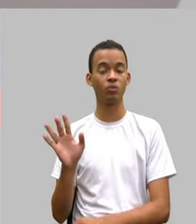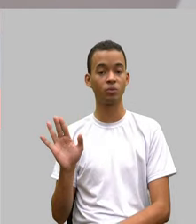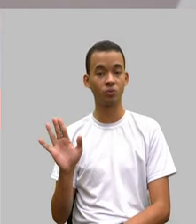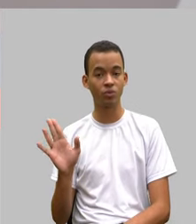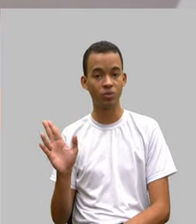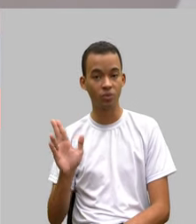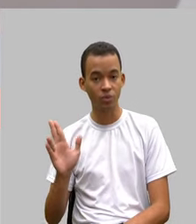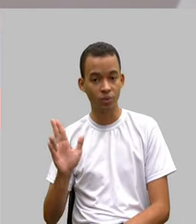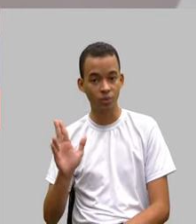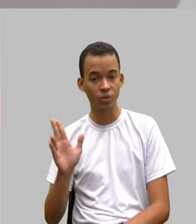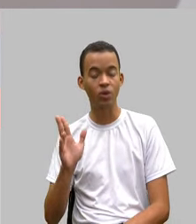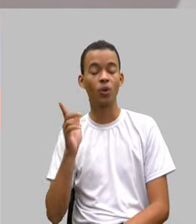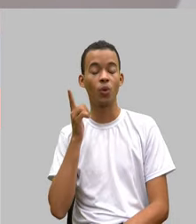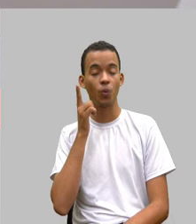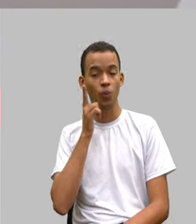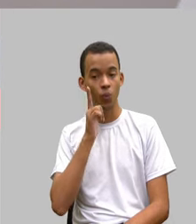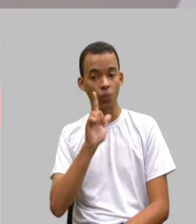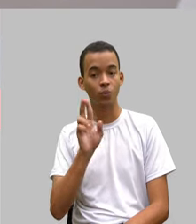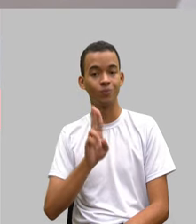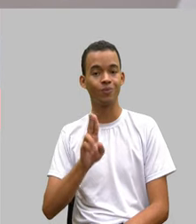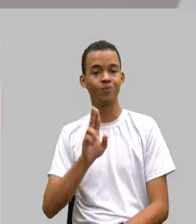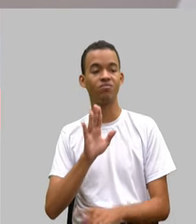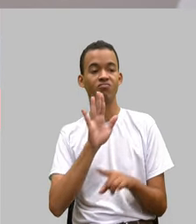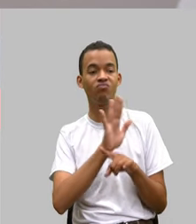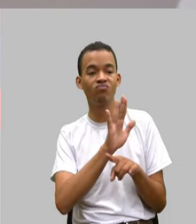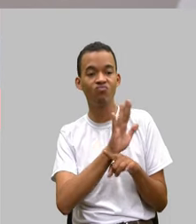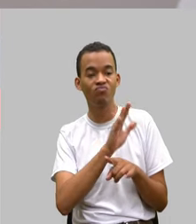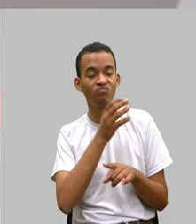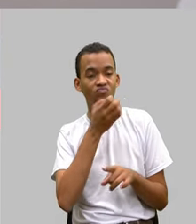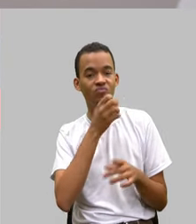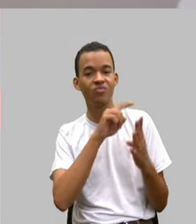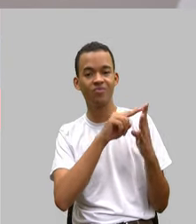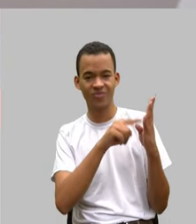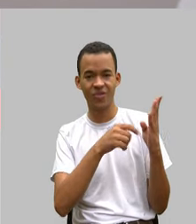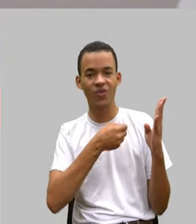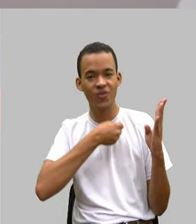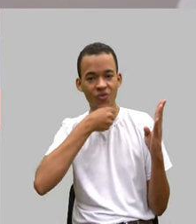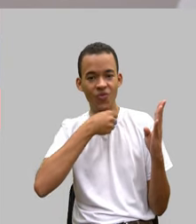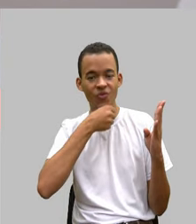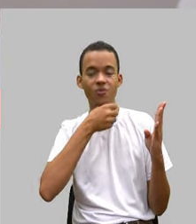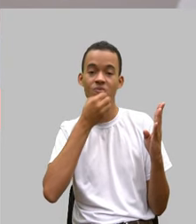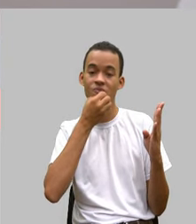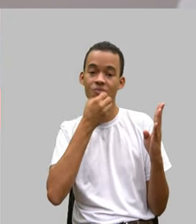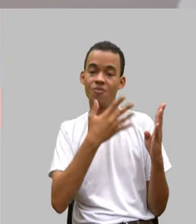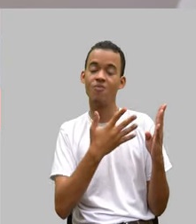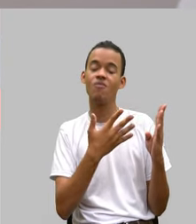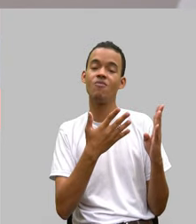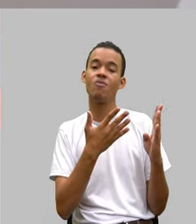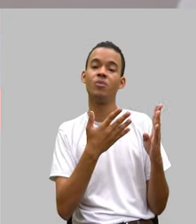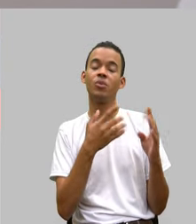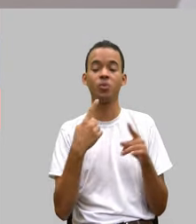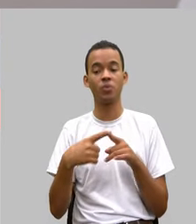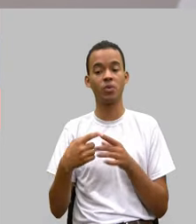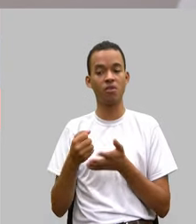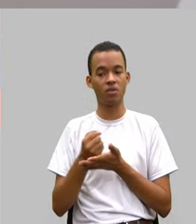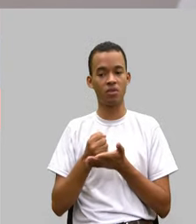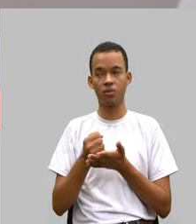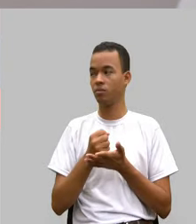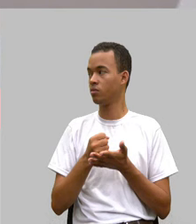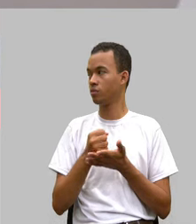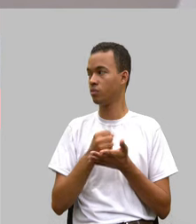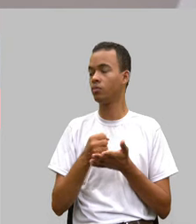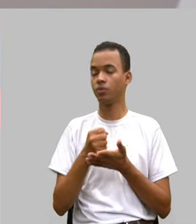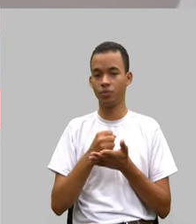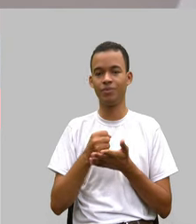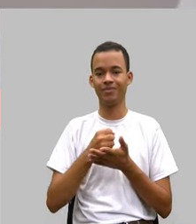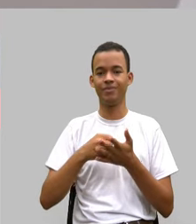por exemplo eh a medicina alopática tradicional não consegue eh lidar com isso e a e o cbd Né